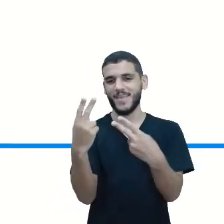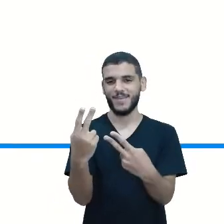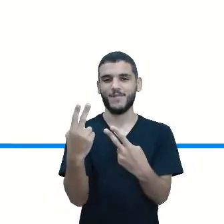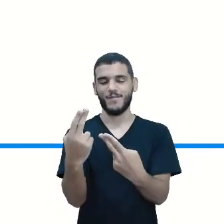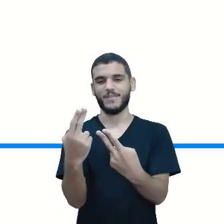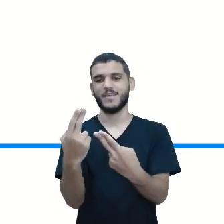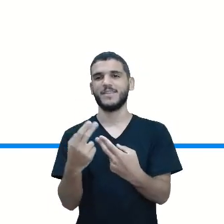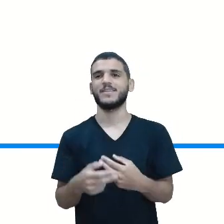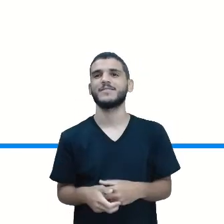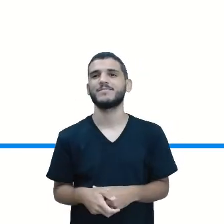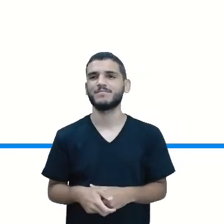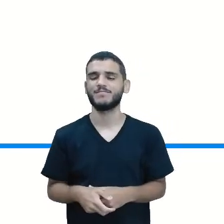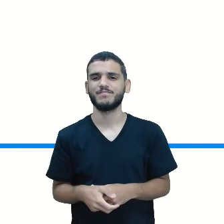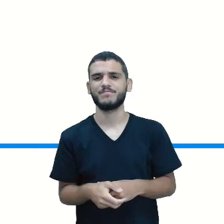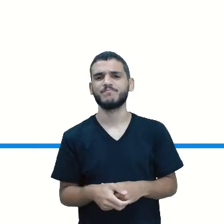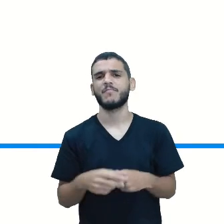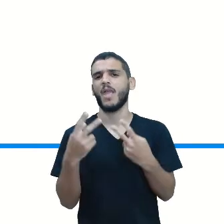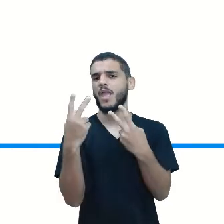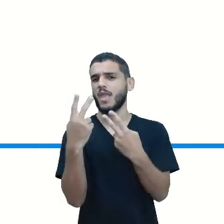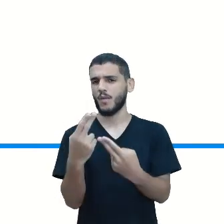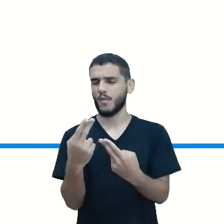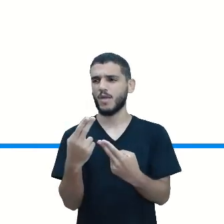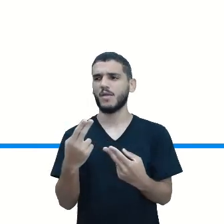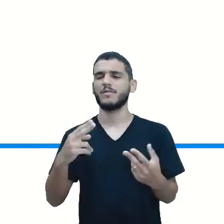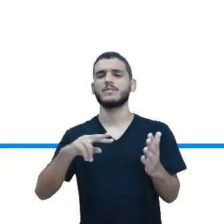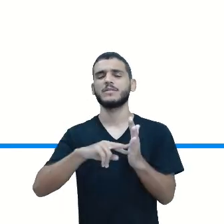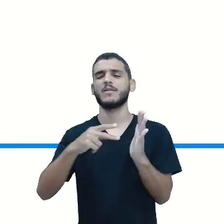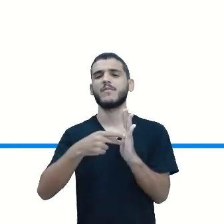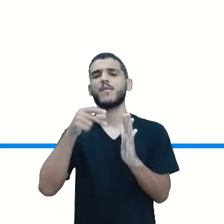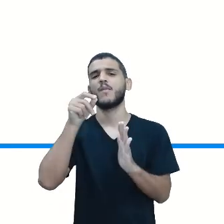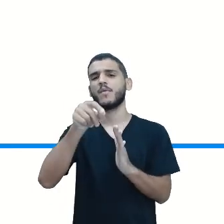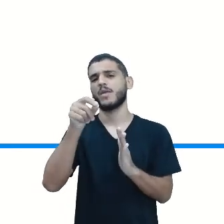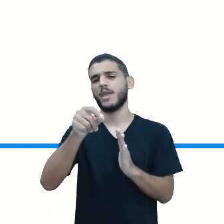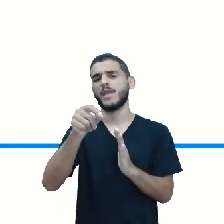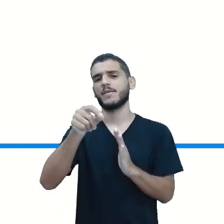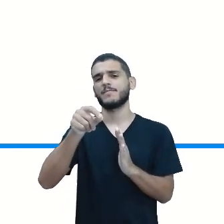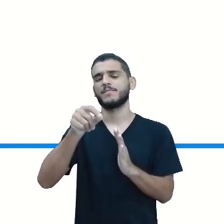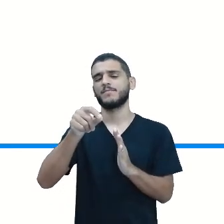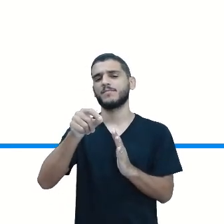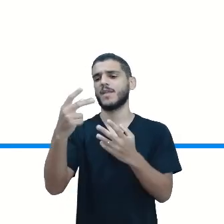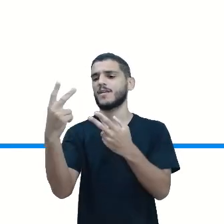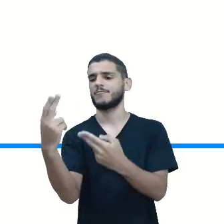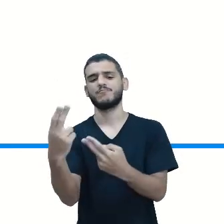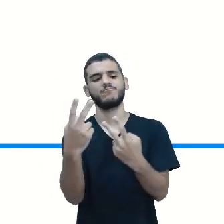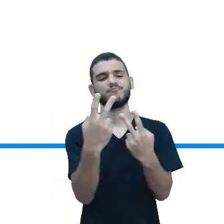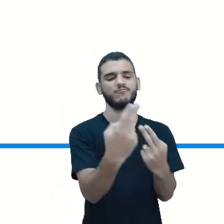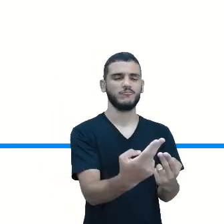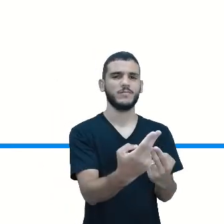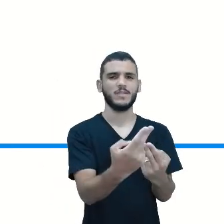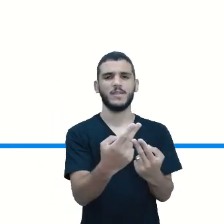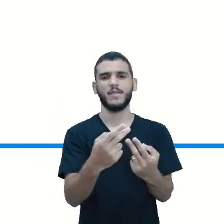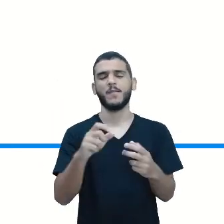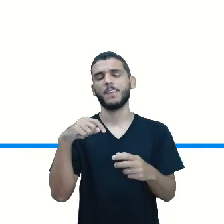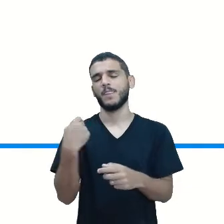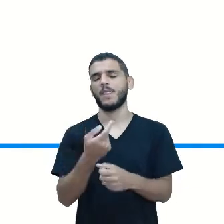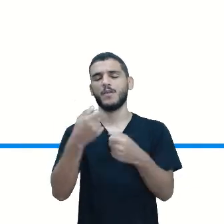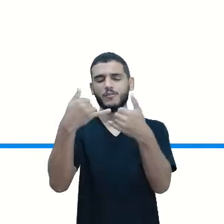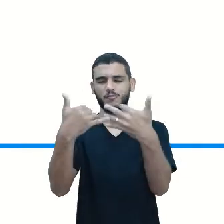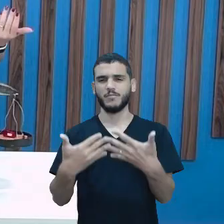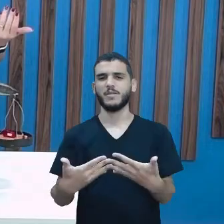matemática, é justamente esse sinal de igual que vai representar essa relação de igualdade, ou quando a gente fala, né, de